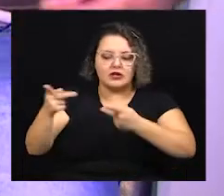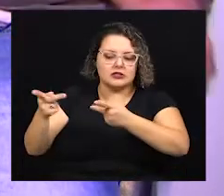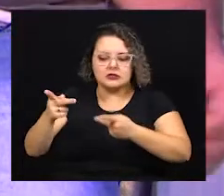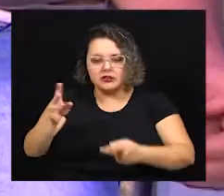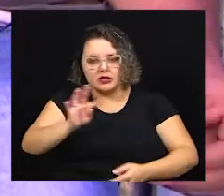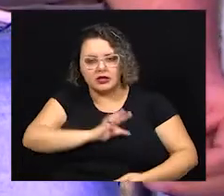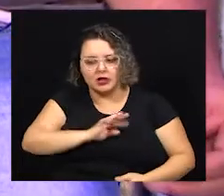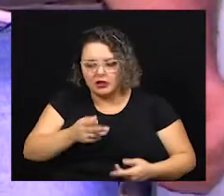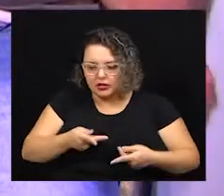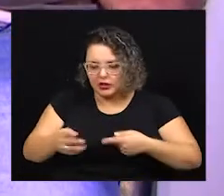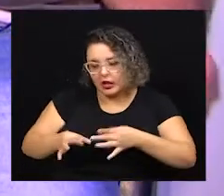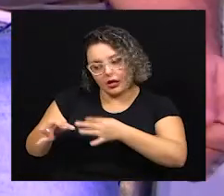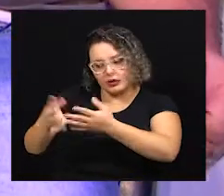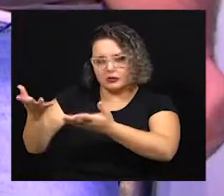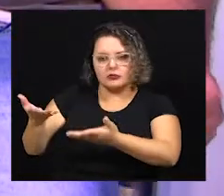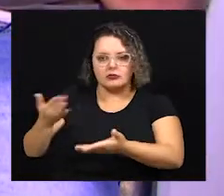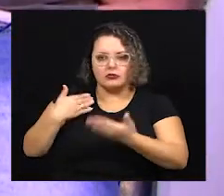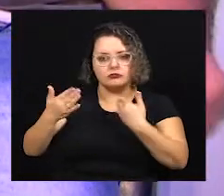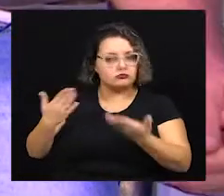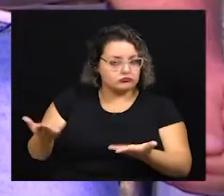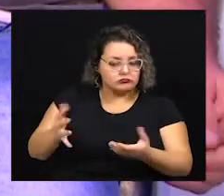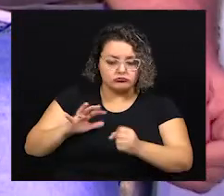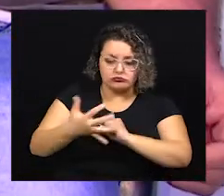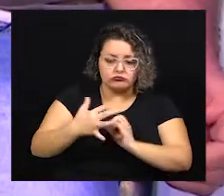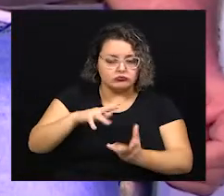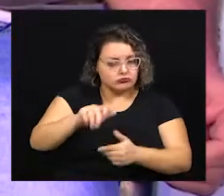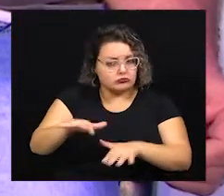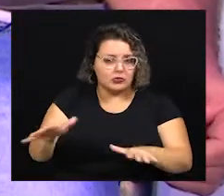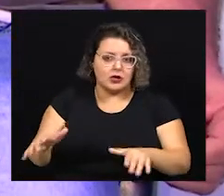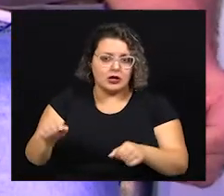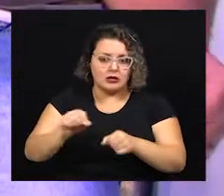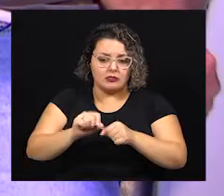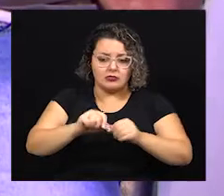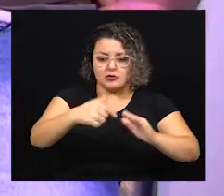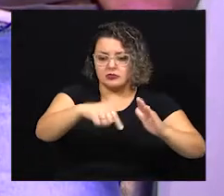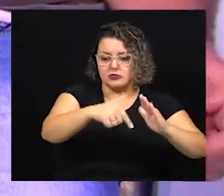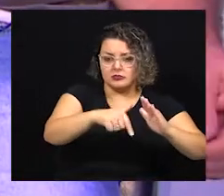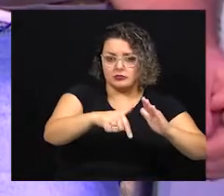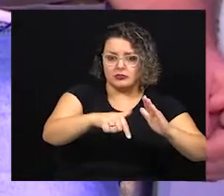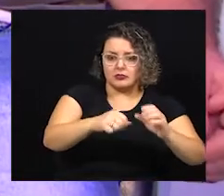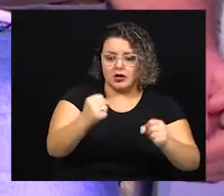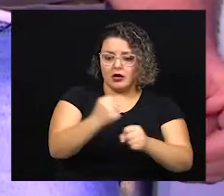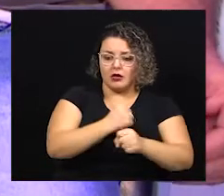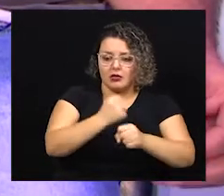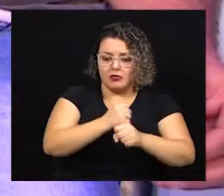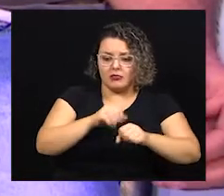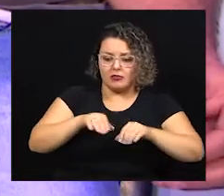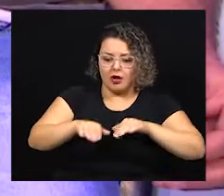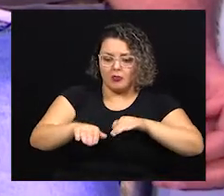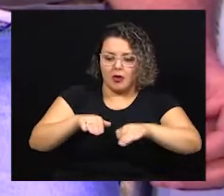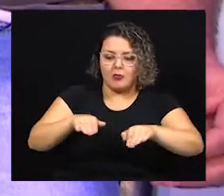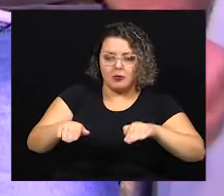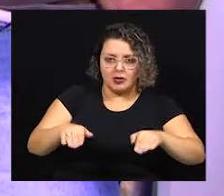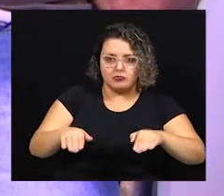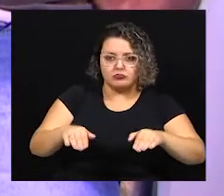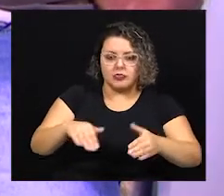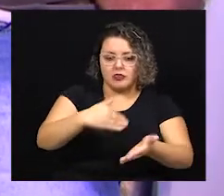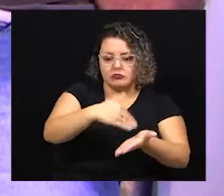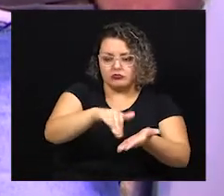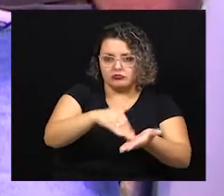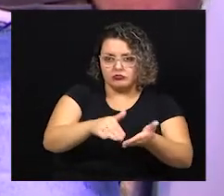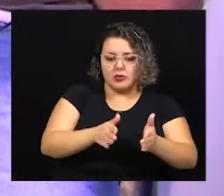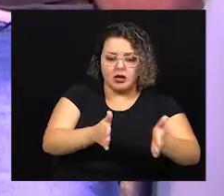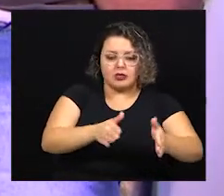a gente conversou, foi justamente na pandemia que o cara estava fazendo home office, ele reformou a garagem para ser o escritório dele, e